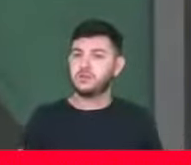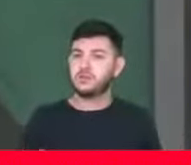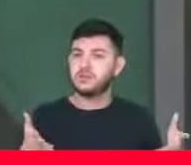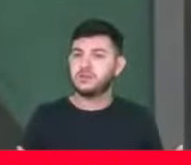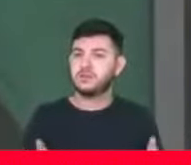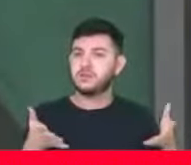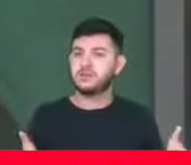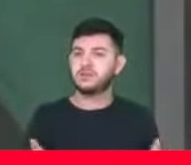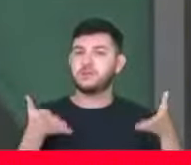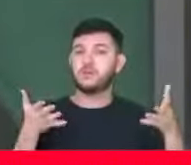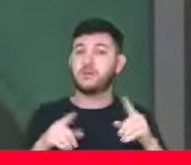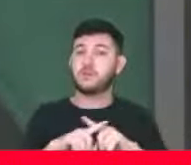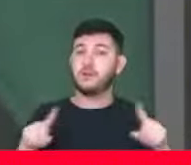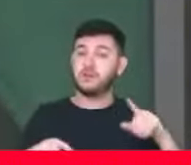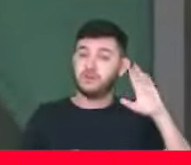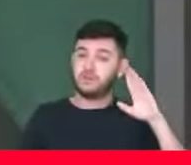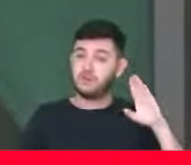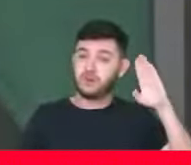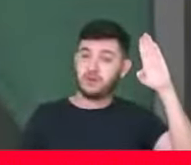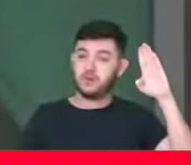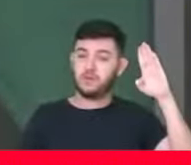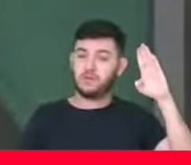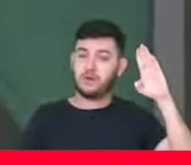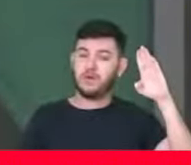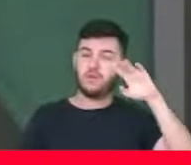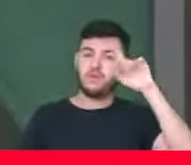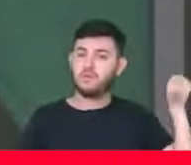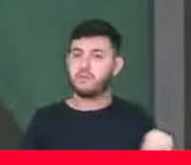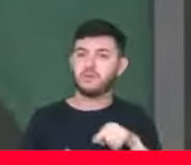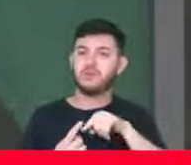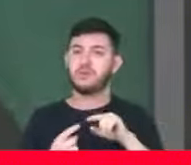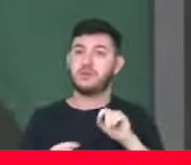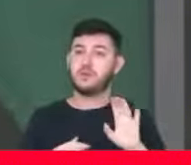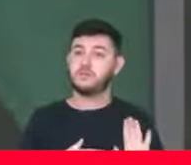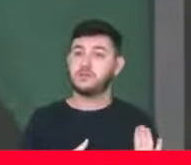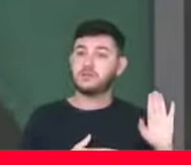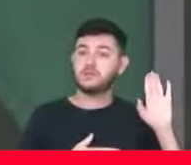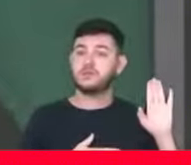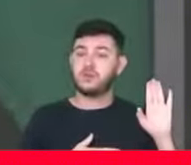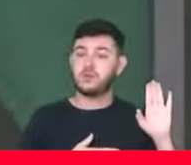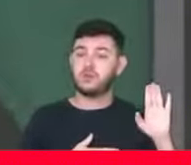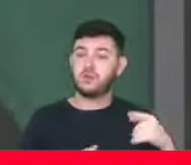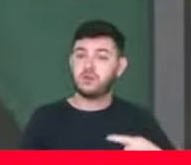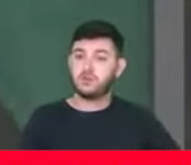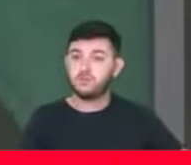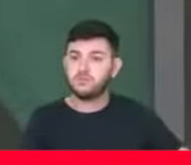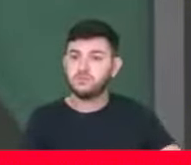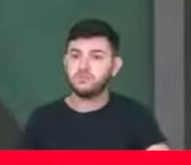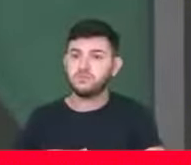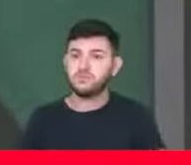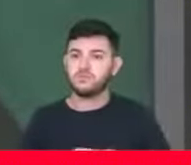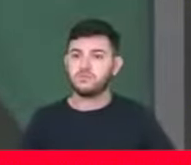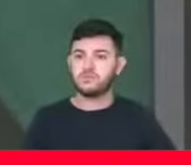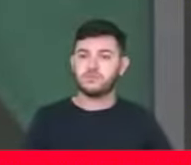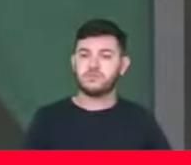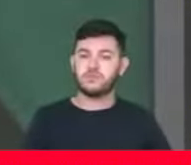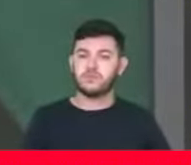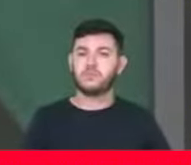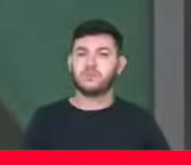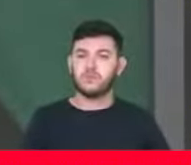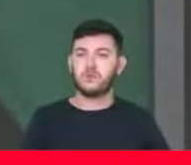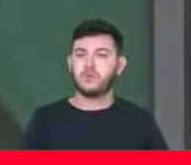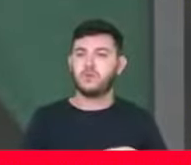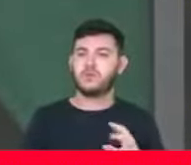política, mas principalmente para ratificar pré-candidaturas naqueles municípios. Como foi a ratificação